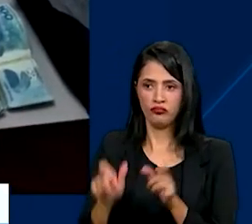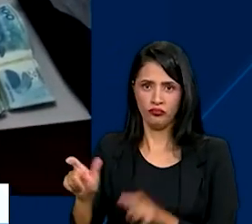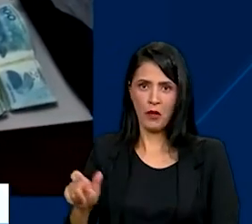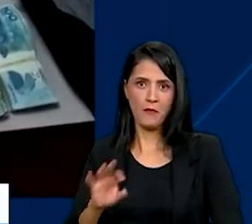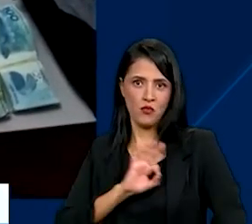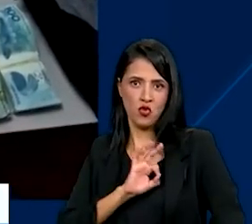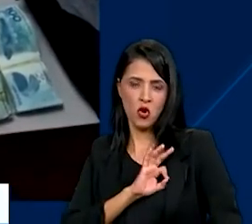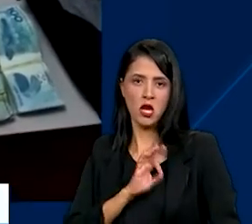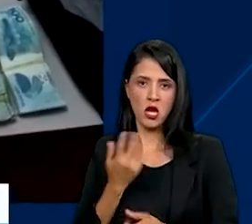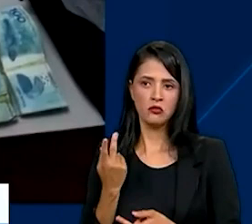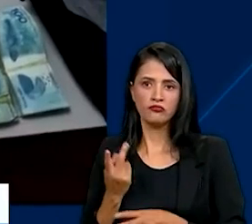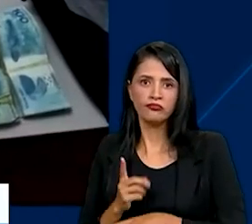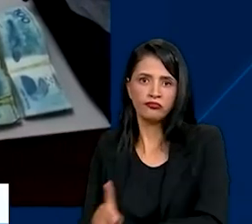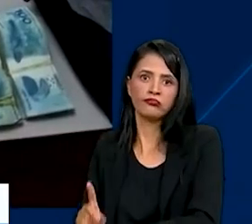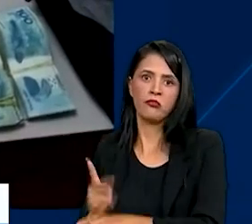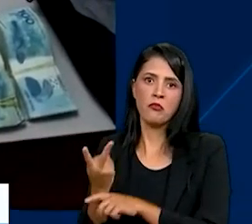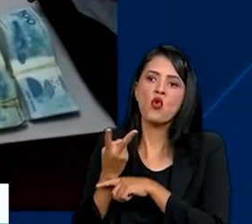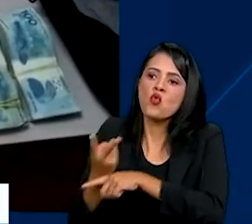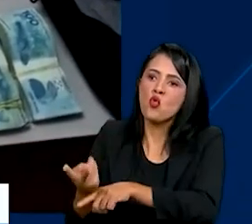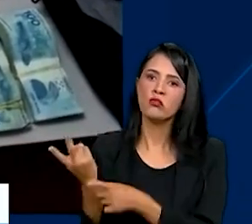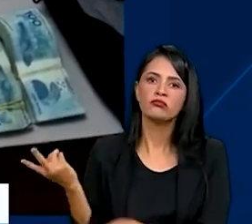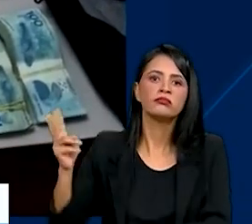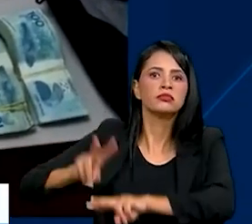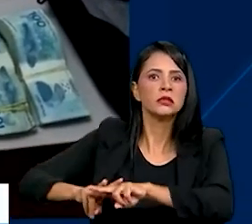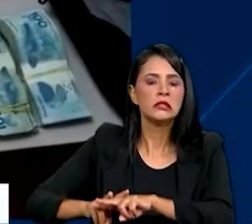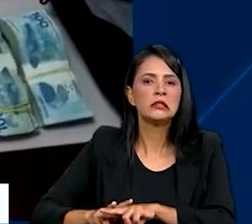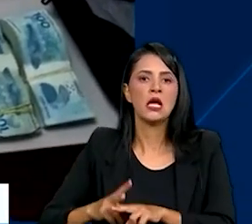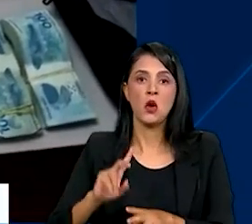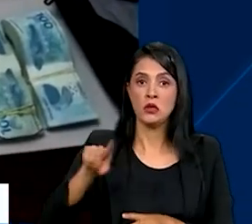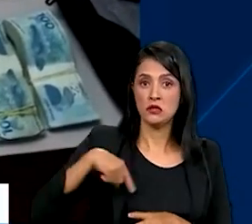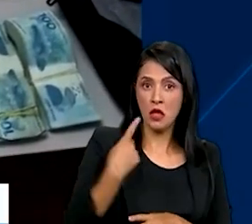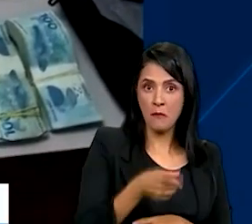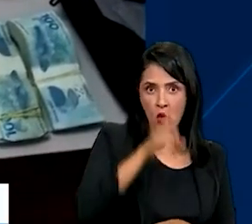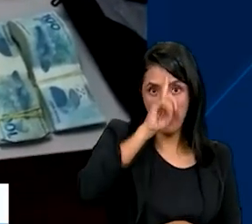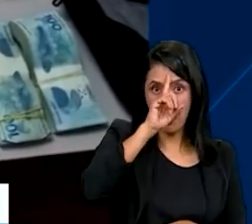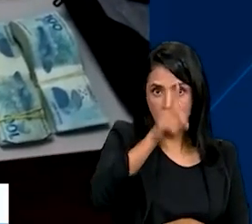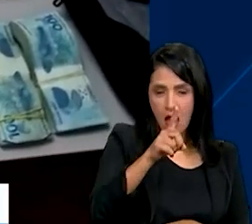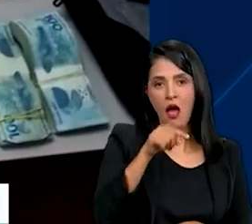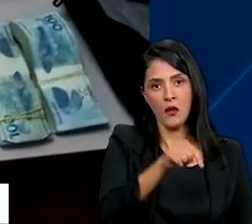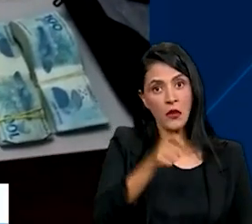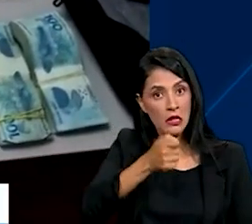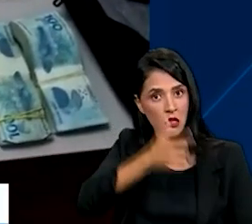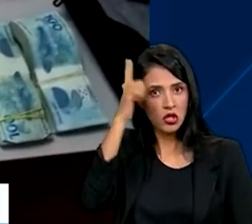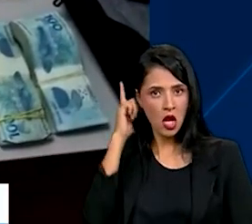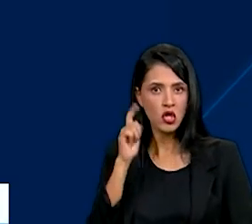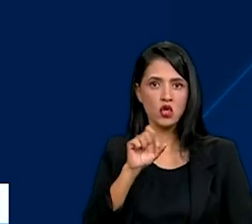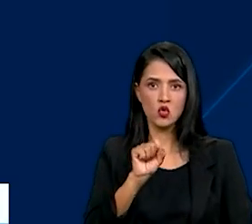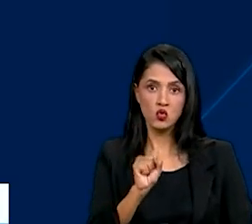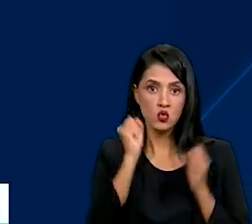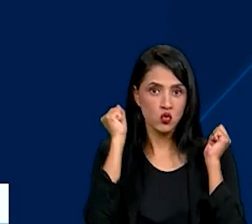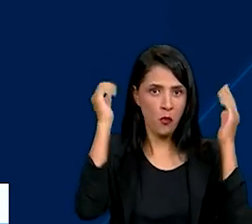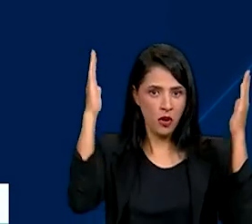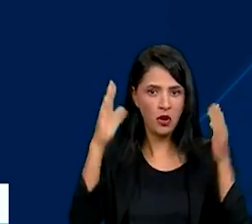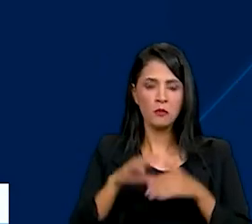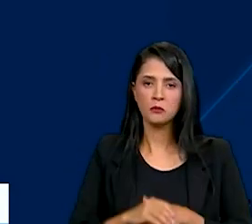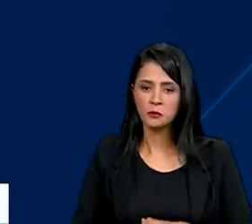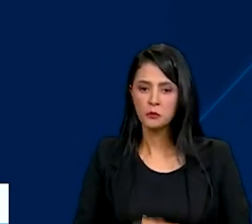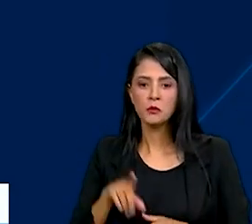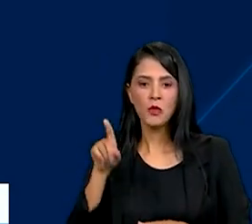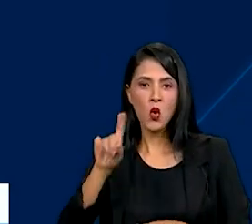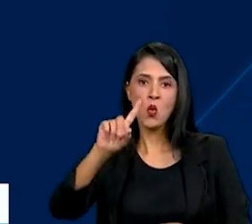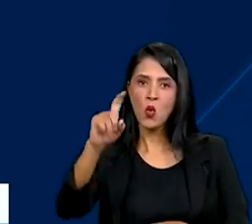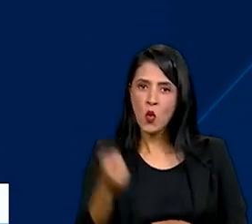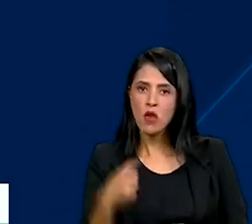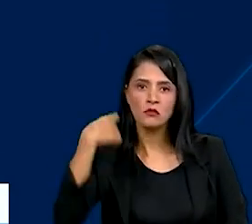do descumprimento de medidas cautelares, também definidas pelo tribunal, como uso de tornozeleira eletrônica e a proibição de usar